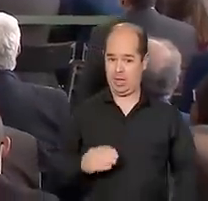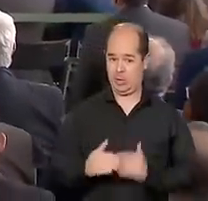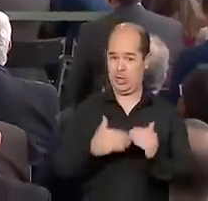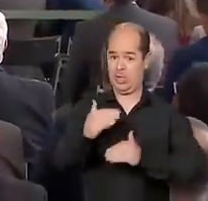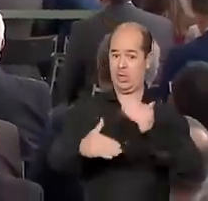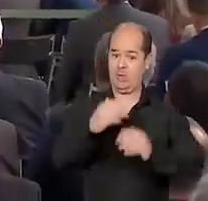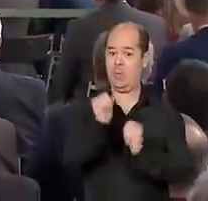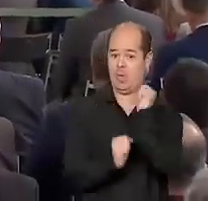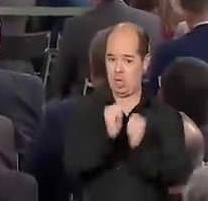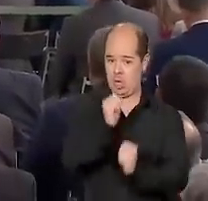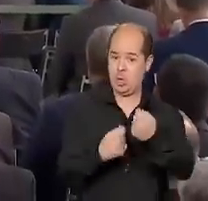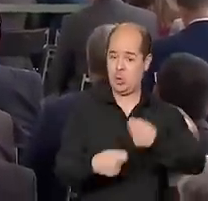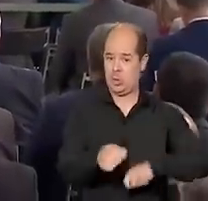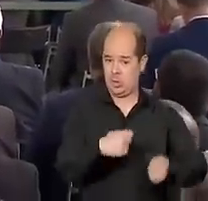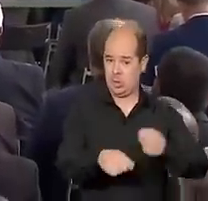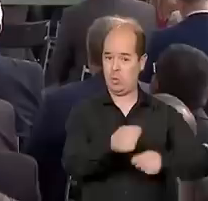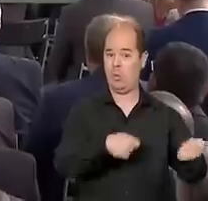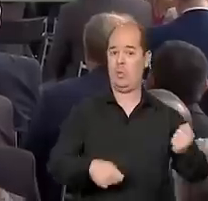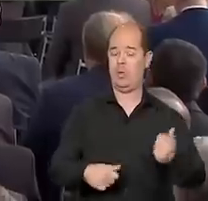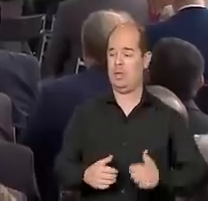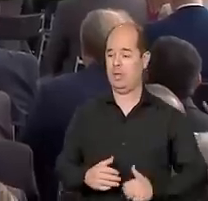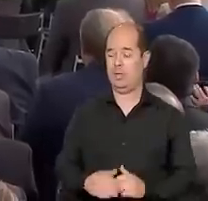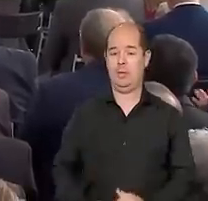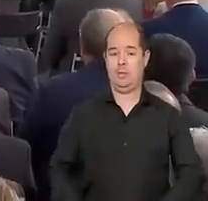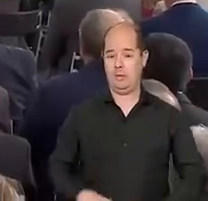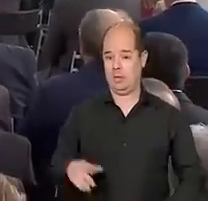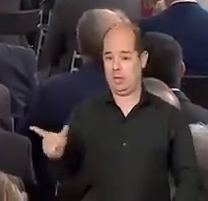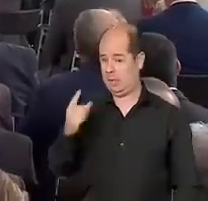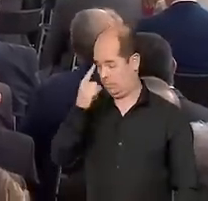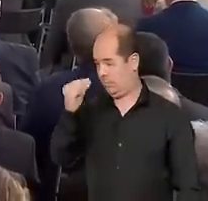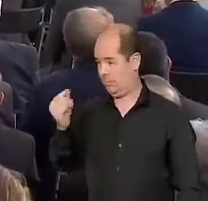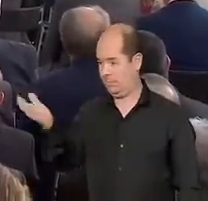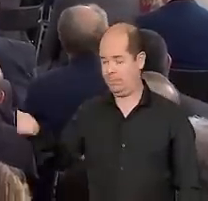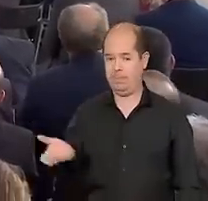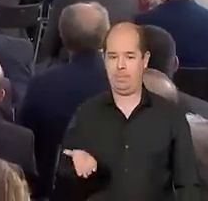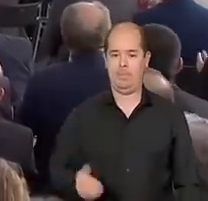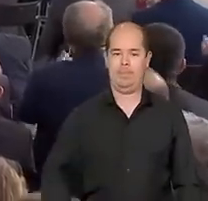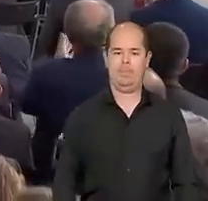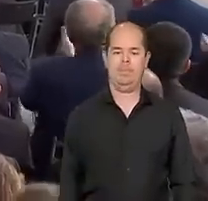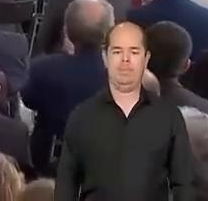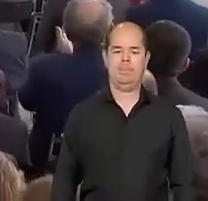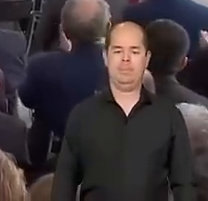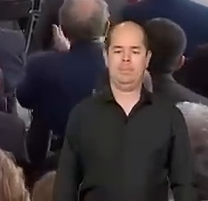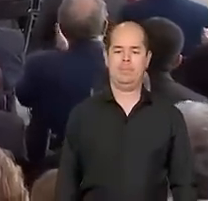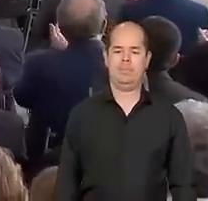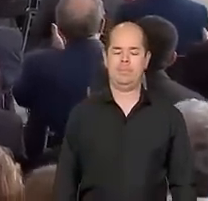Desenvolvimento, Indústria, Comércio e Serviços, Geraldo Alckmin.